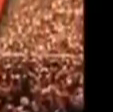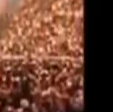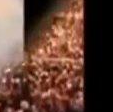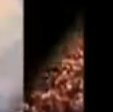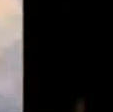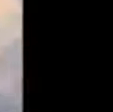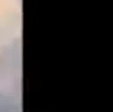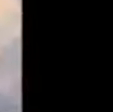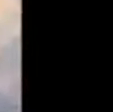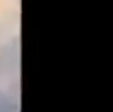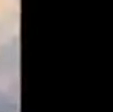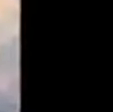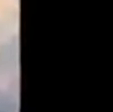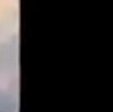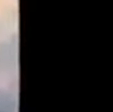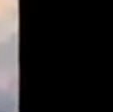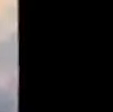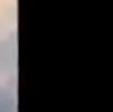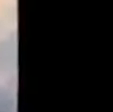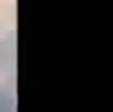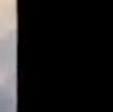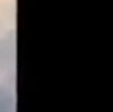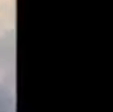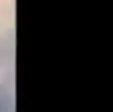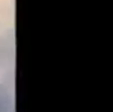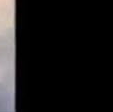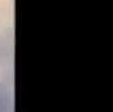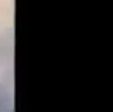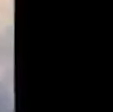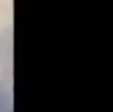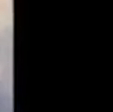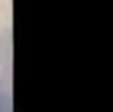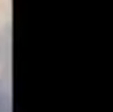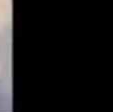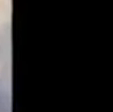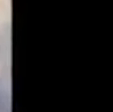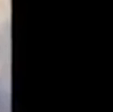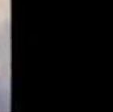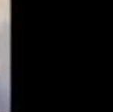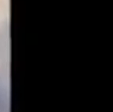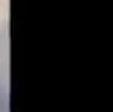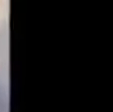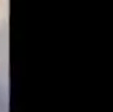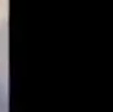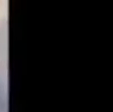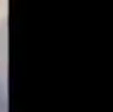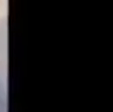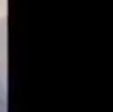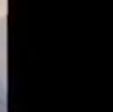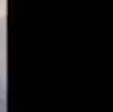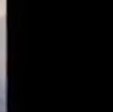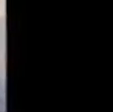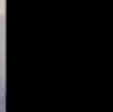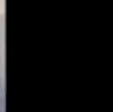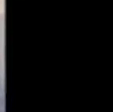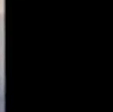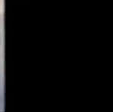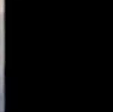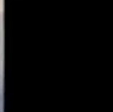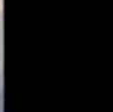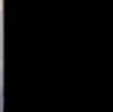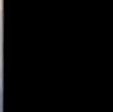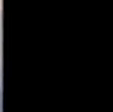peão. Eu sinto aquele abraço me aquecendo o